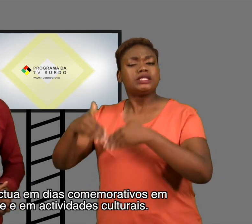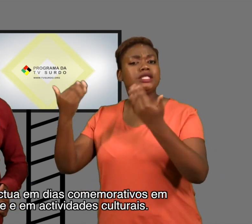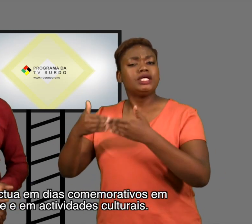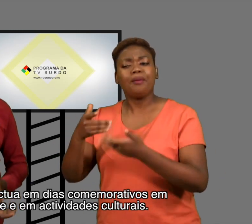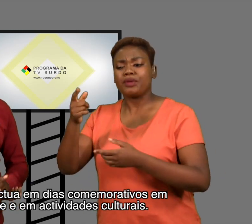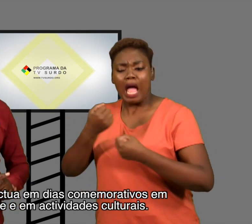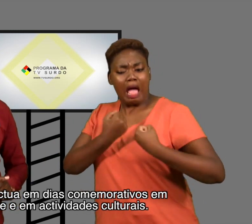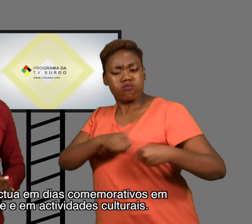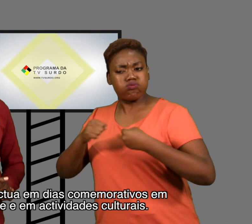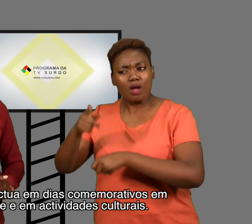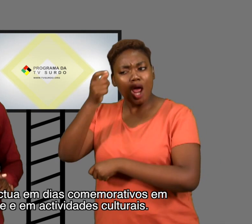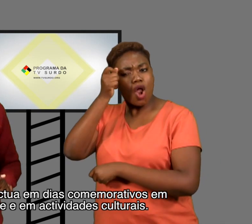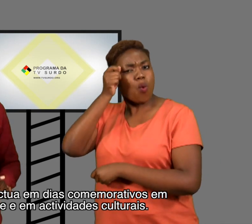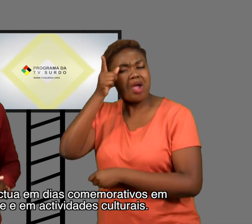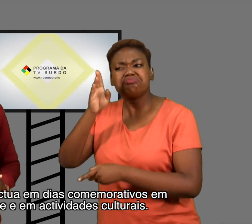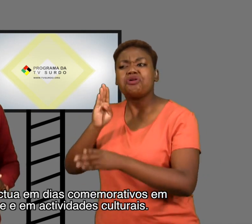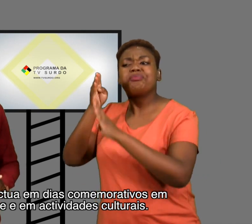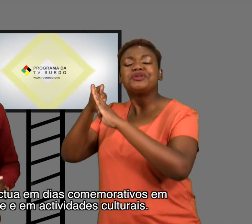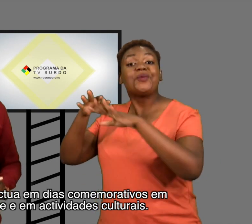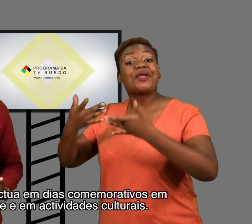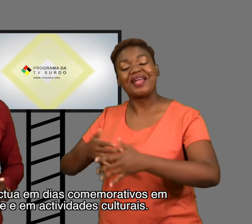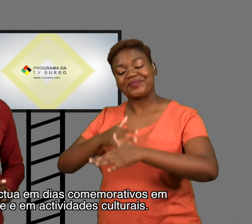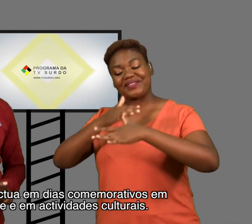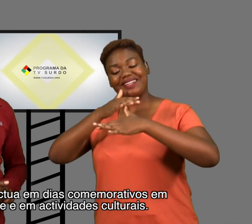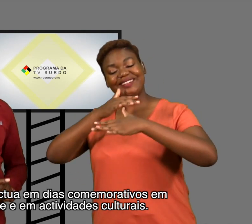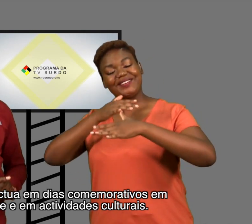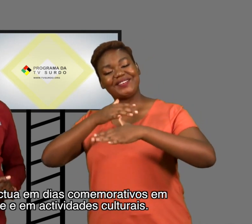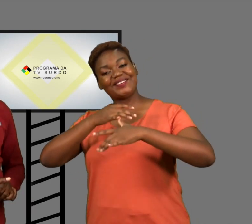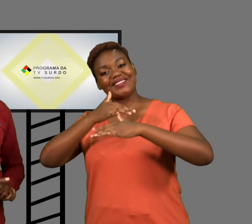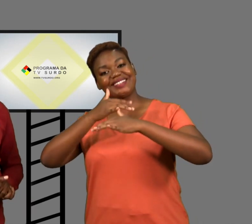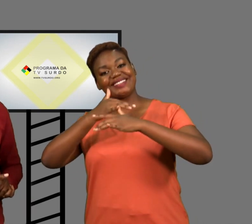dias comemorativos em Inhambane e em atividades culturais.